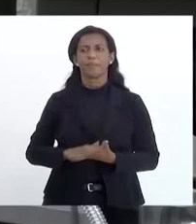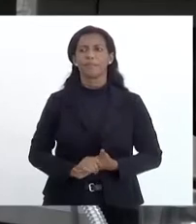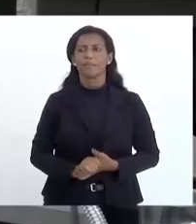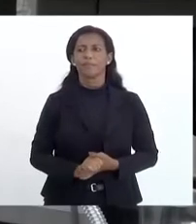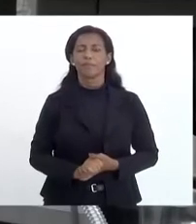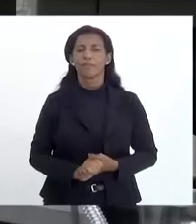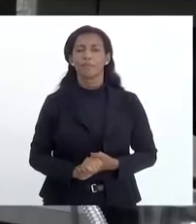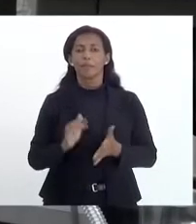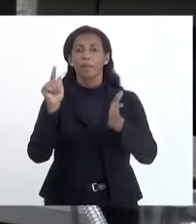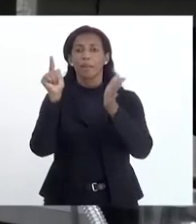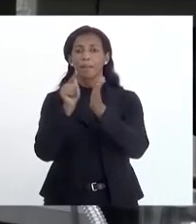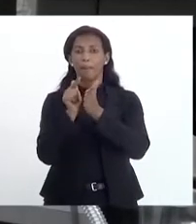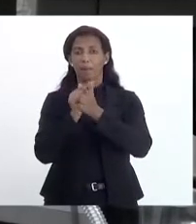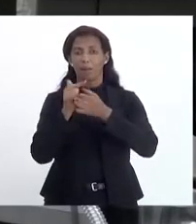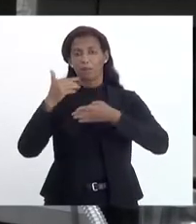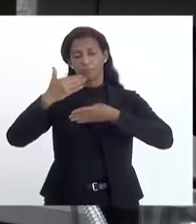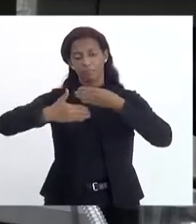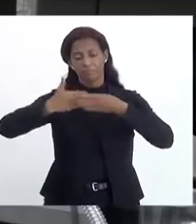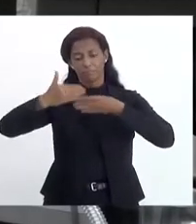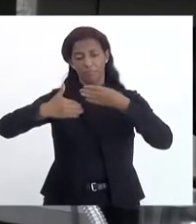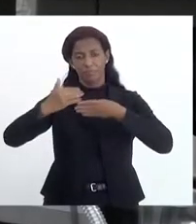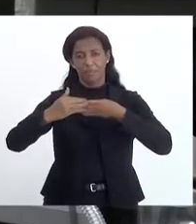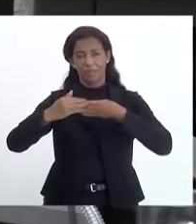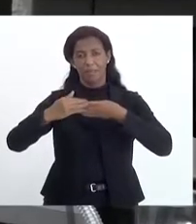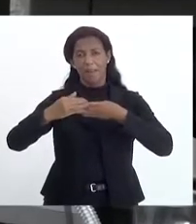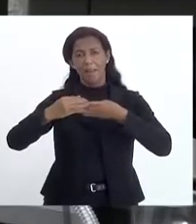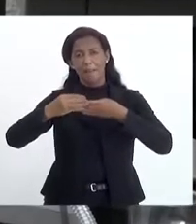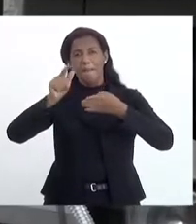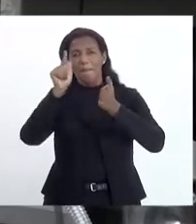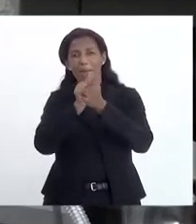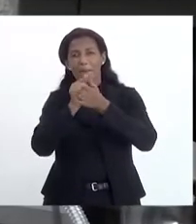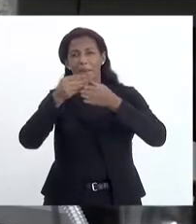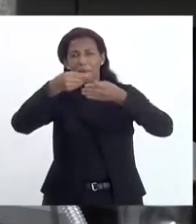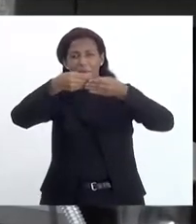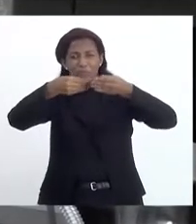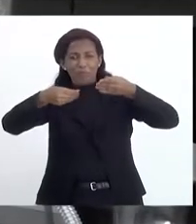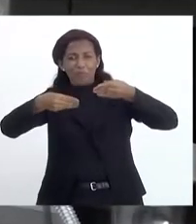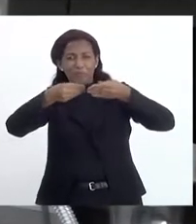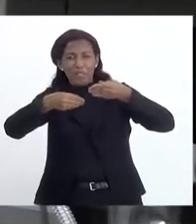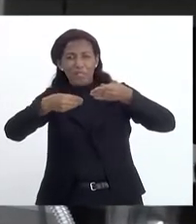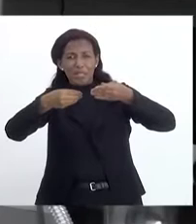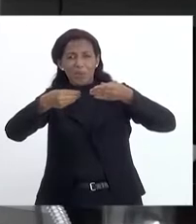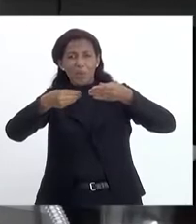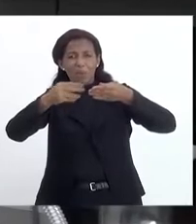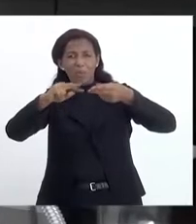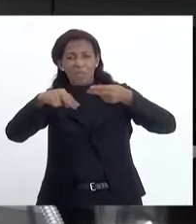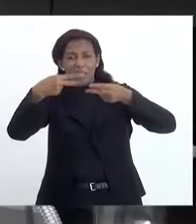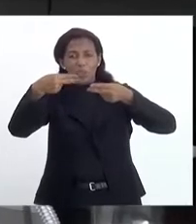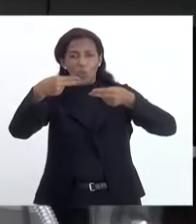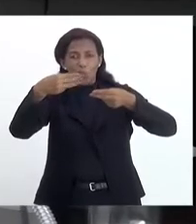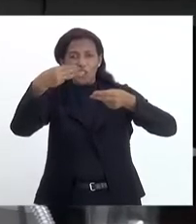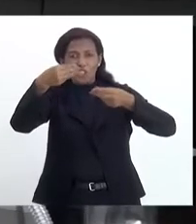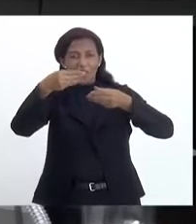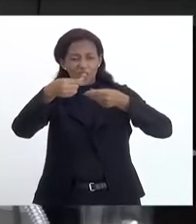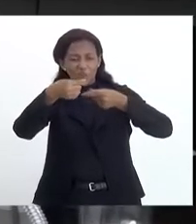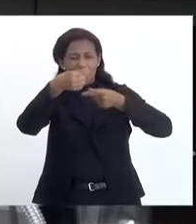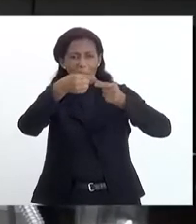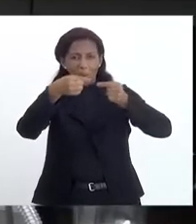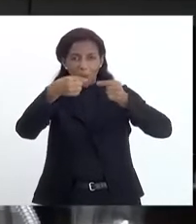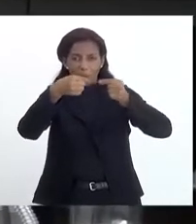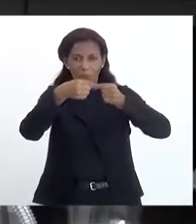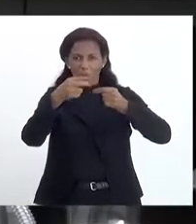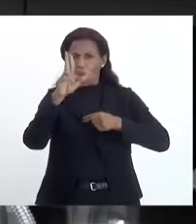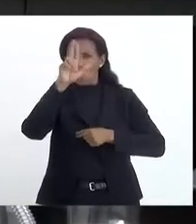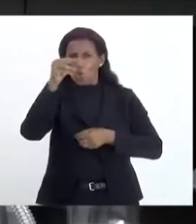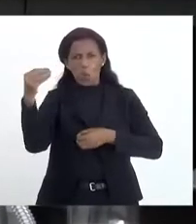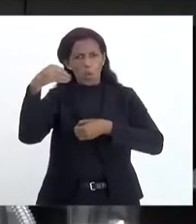O papel higiênico tem a folha única, a folha dupla e a folha tripla. Esse papel higiênico nunca